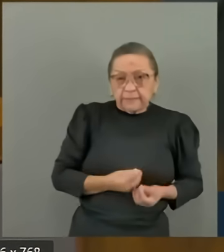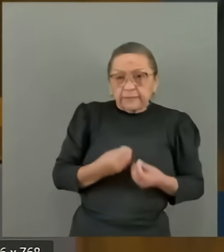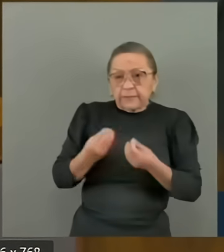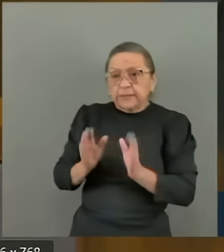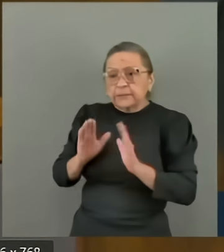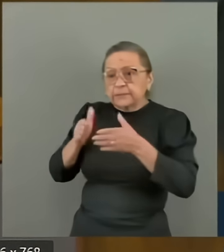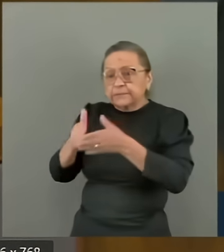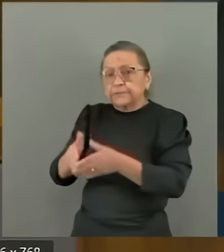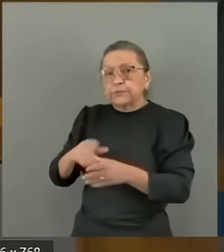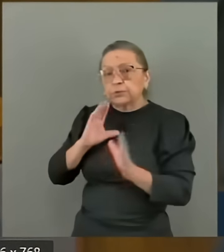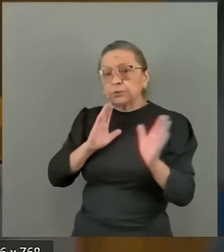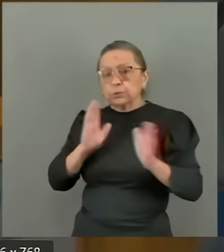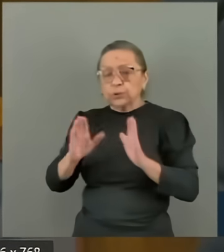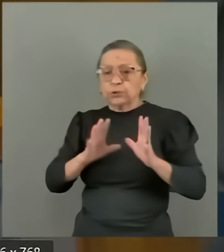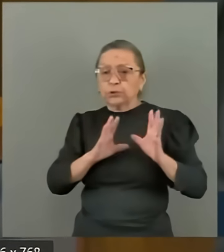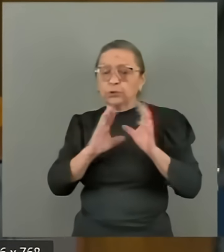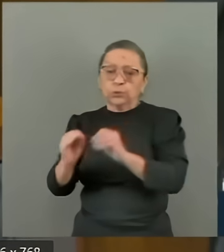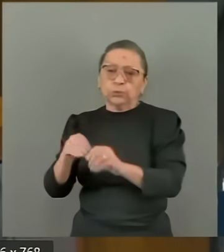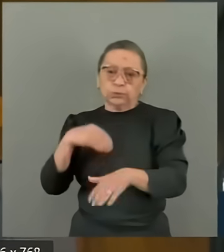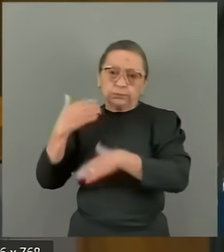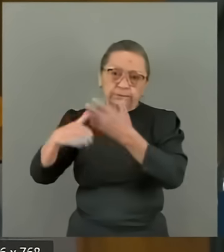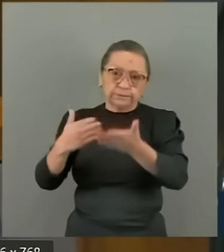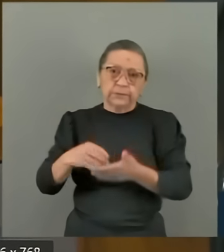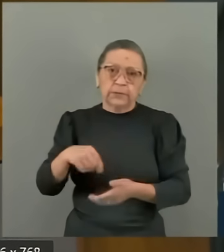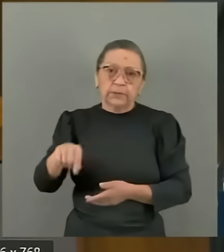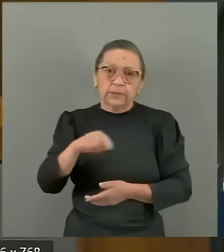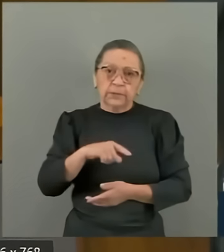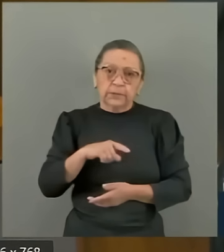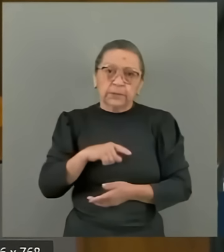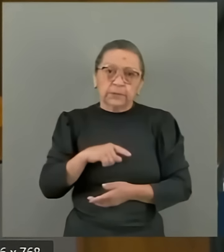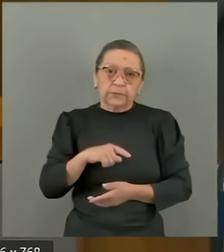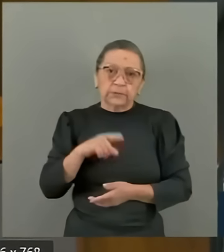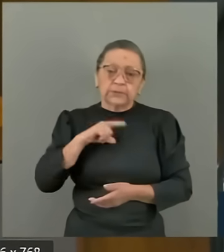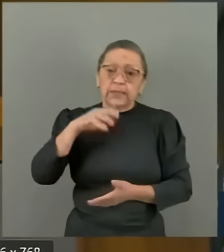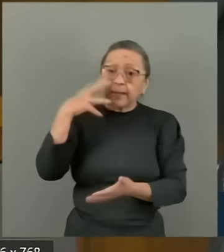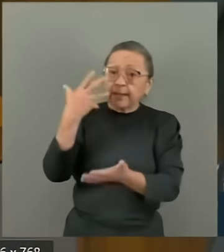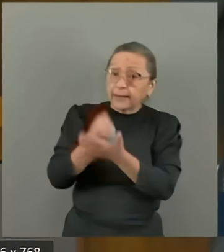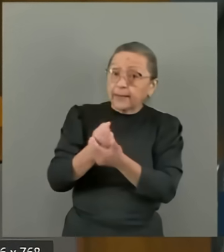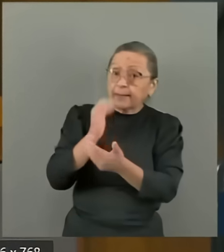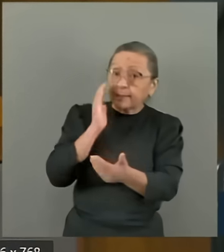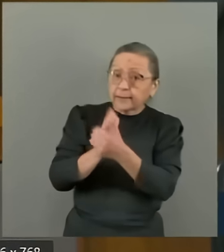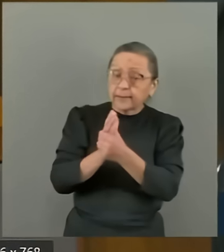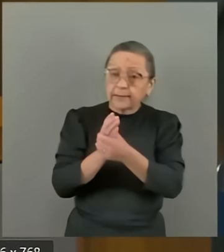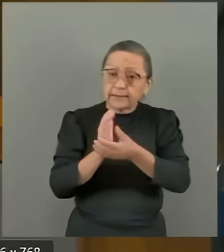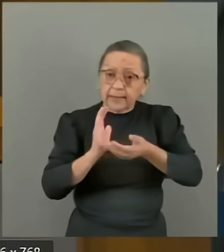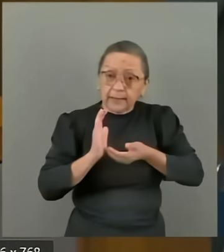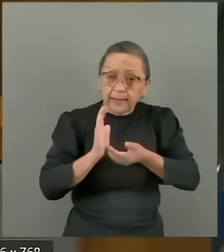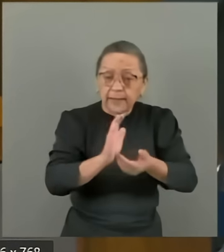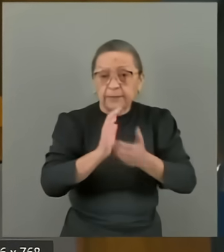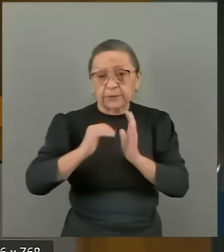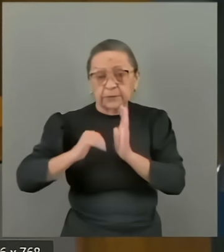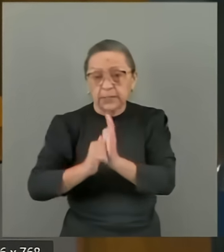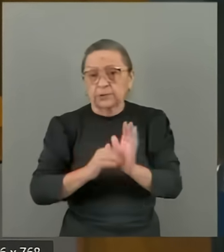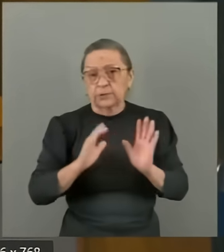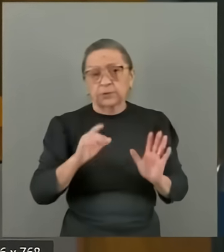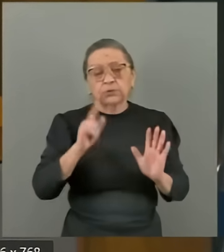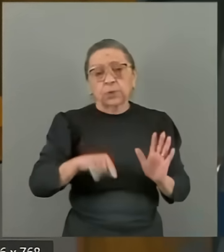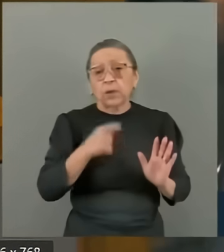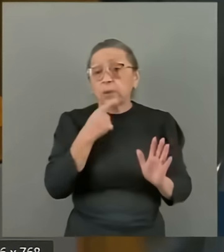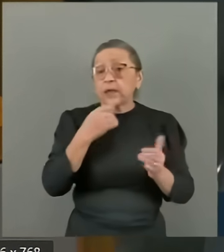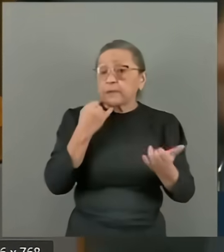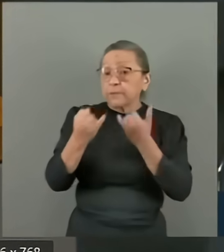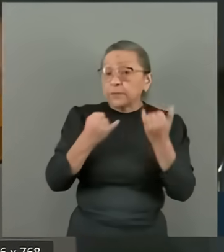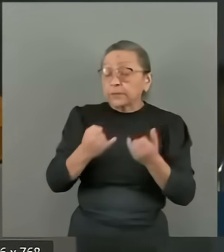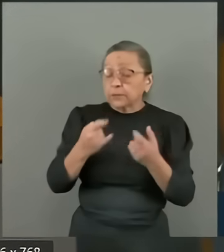sentido durante todo o processo. Então isso está dentro dos anais da Câmara e do Senado da República. Então isso é um dado e